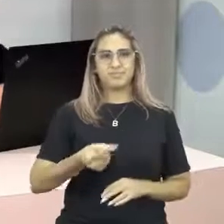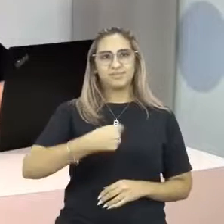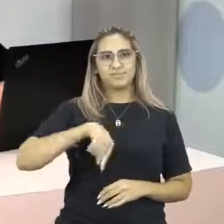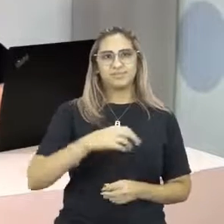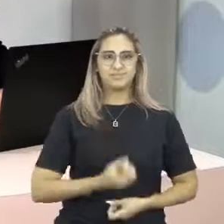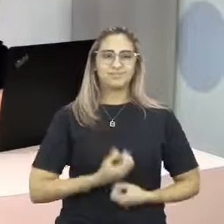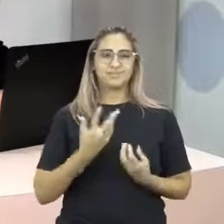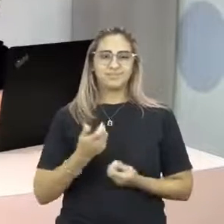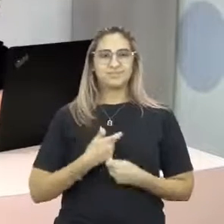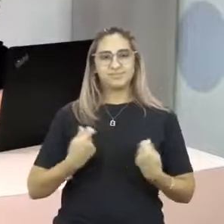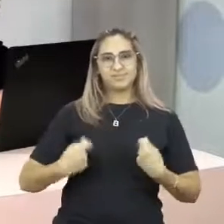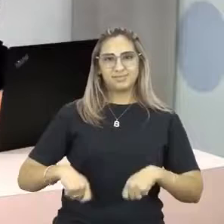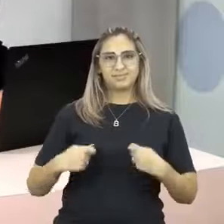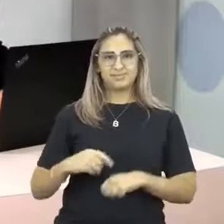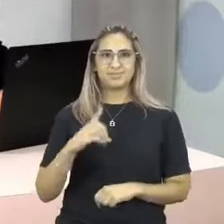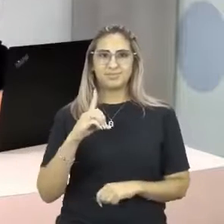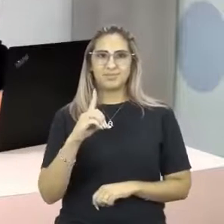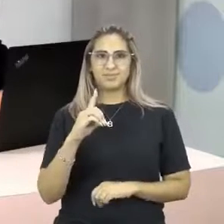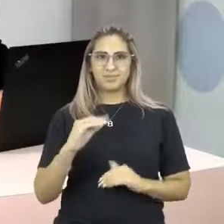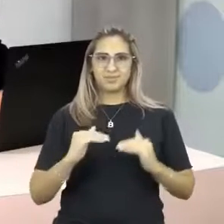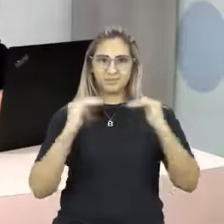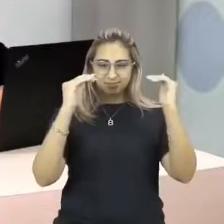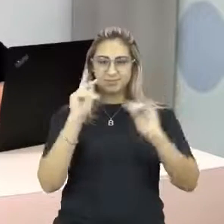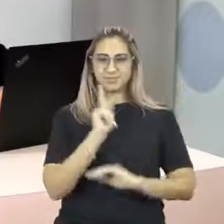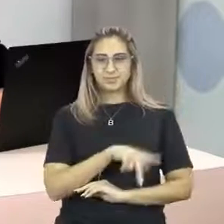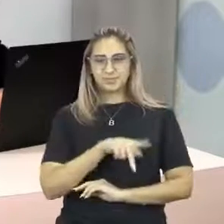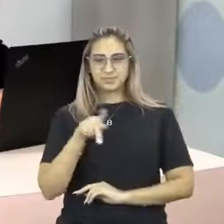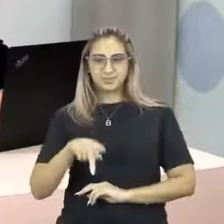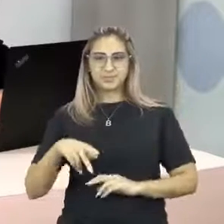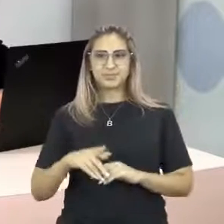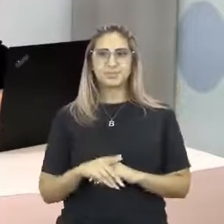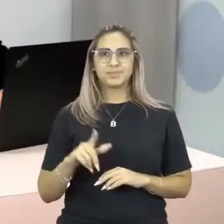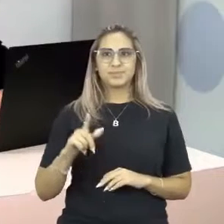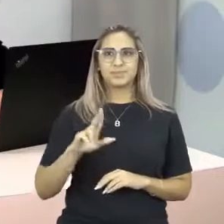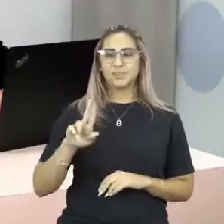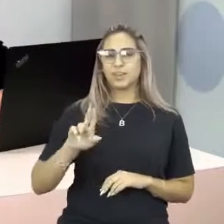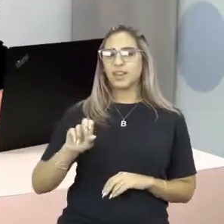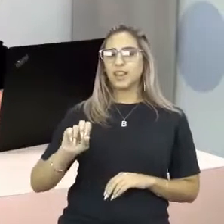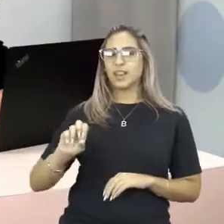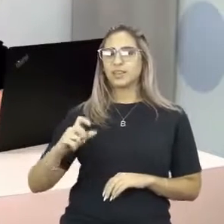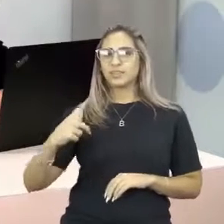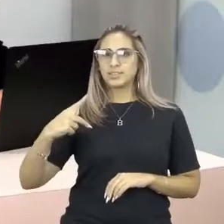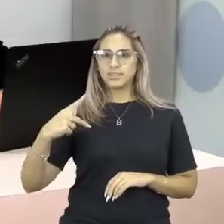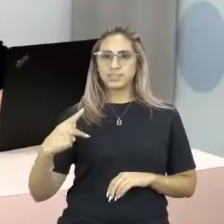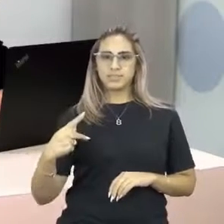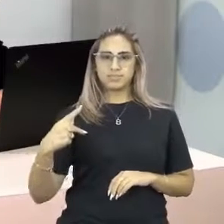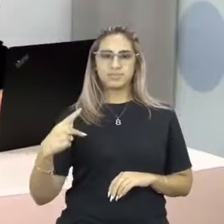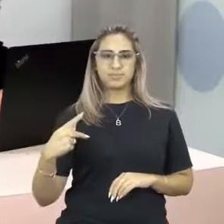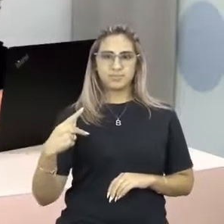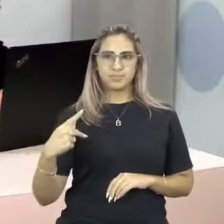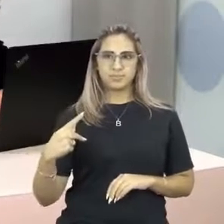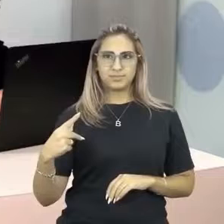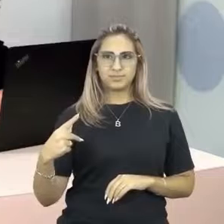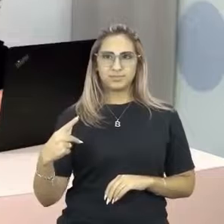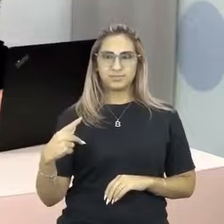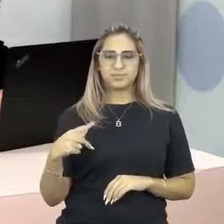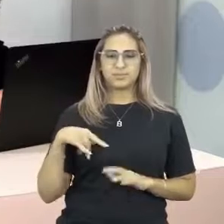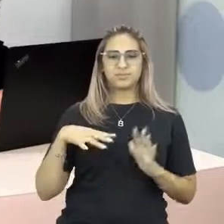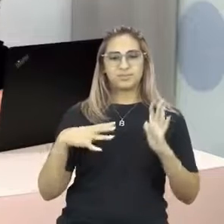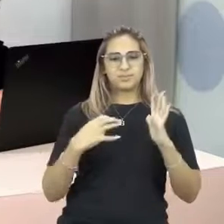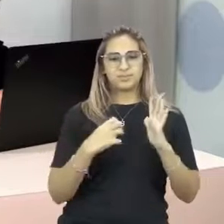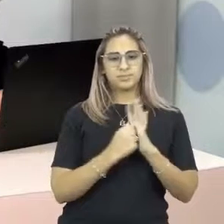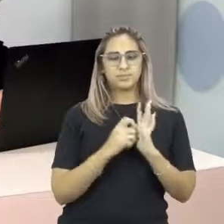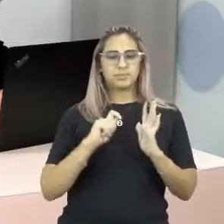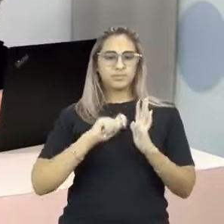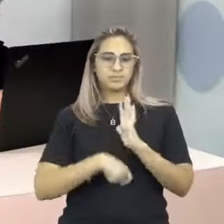informações necessárias aos docentes, né, que prestaram o concurso VUNESP e que hoje terão a abertura da inscrição para a